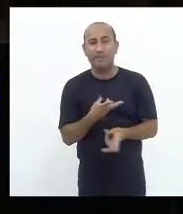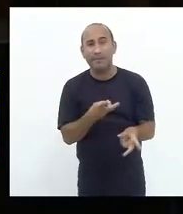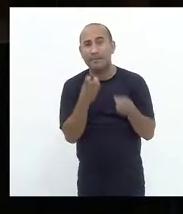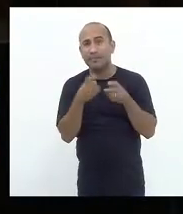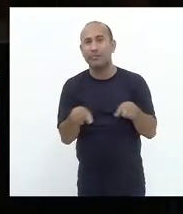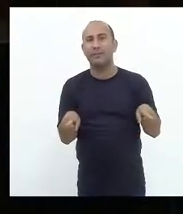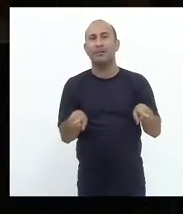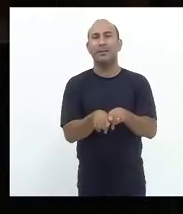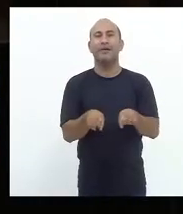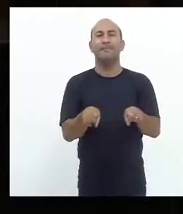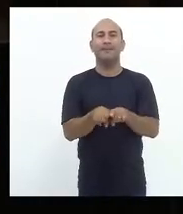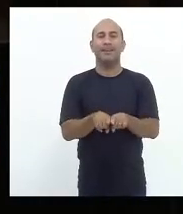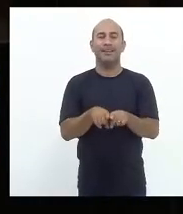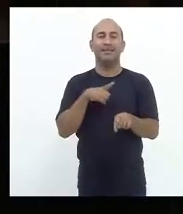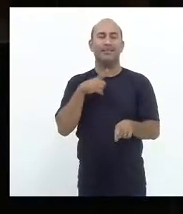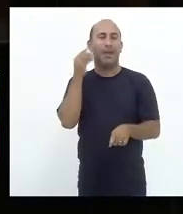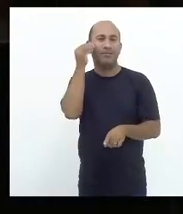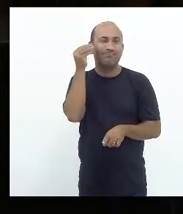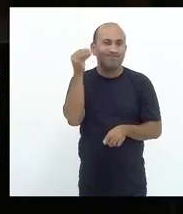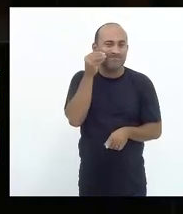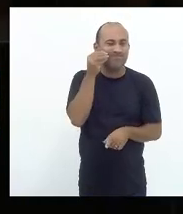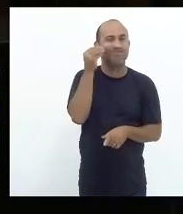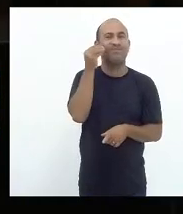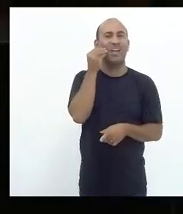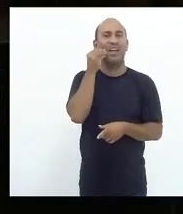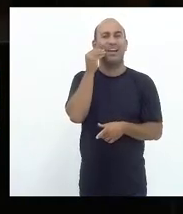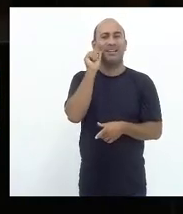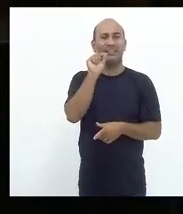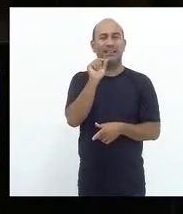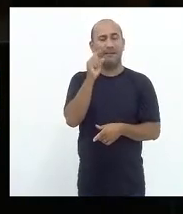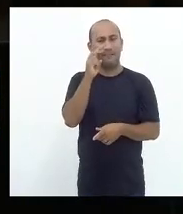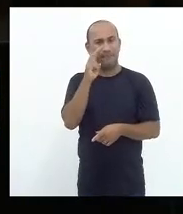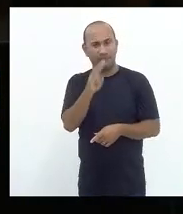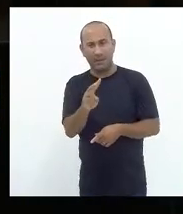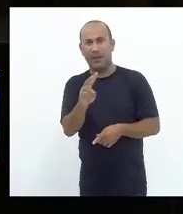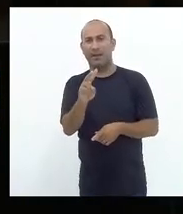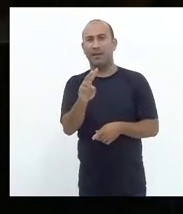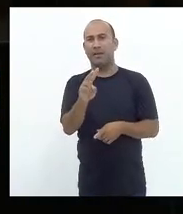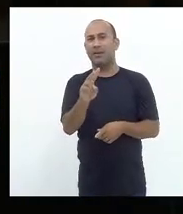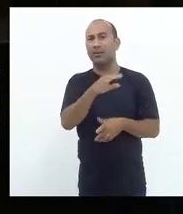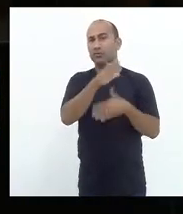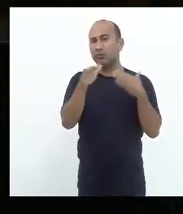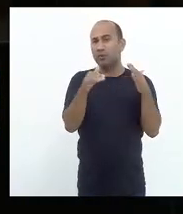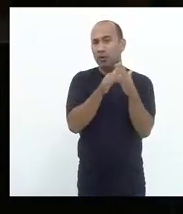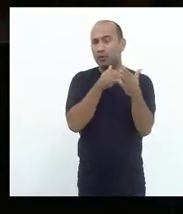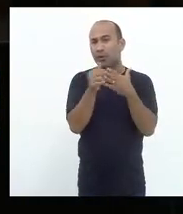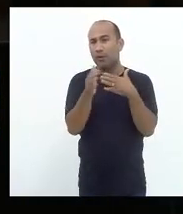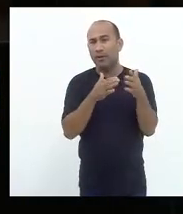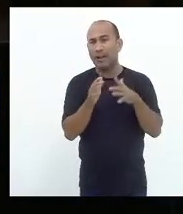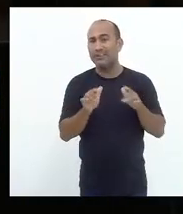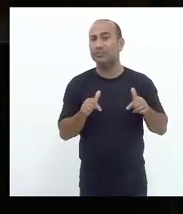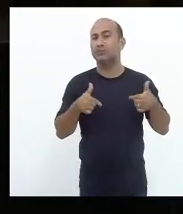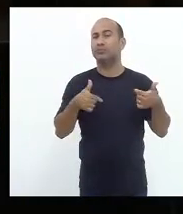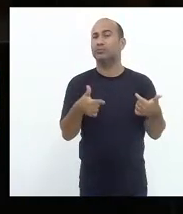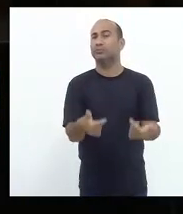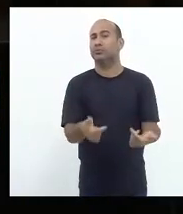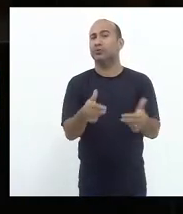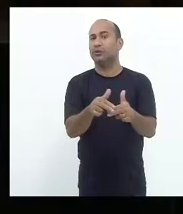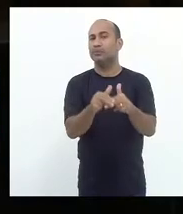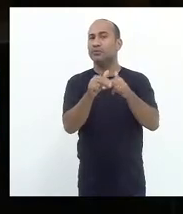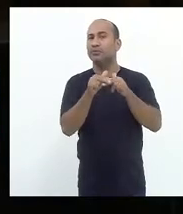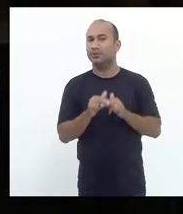também a tentativa de inviabilizar toda e qualquer ação